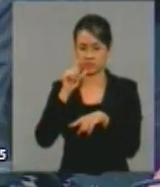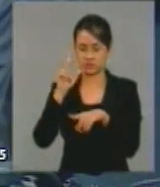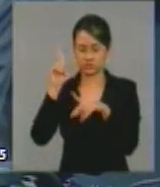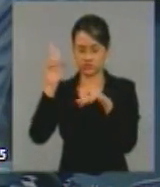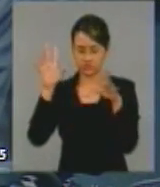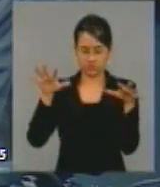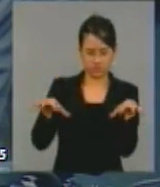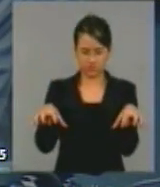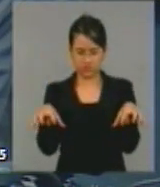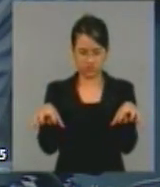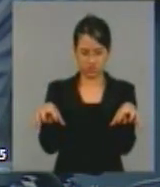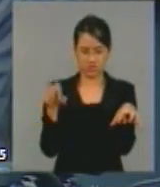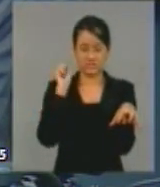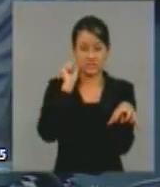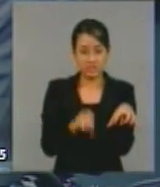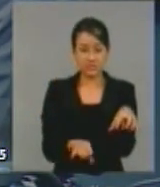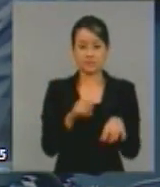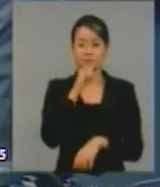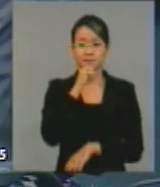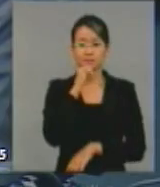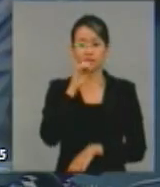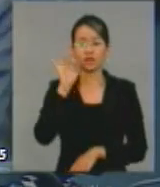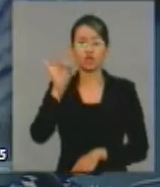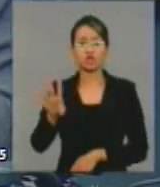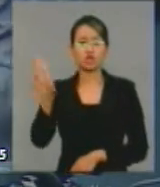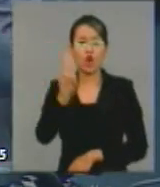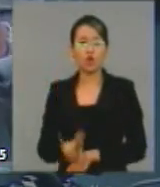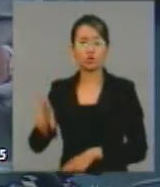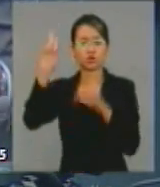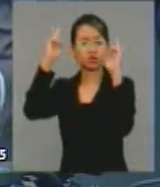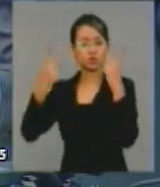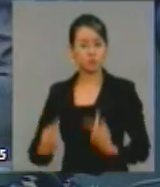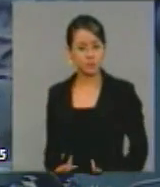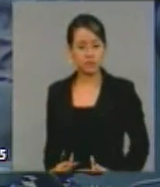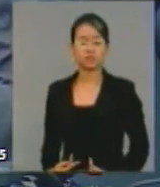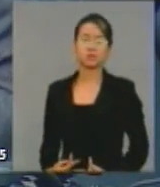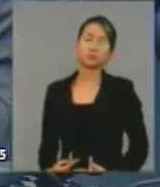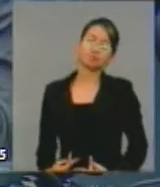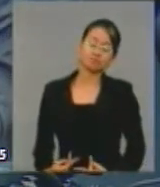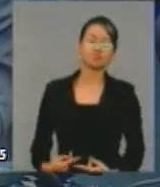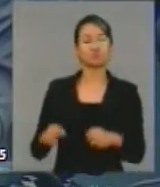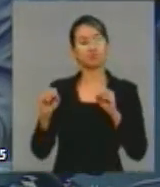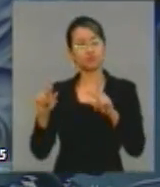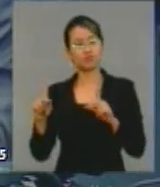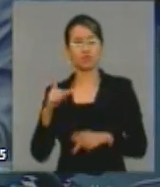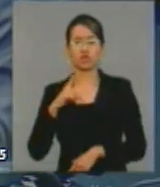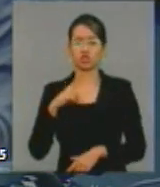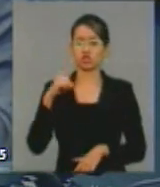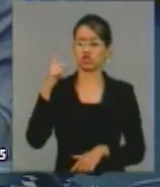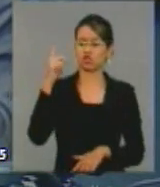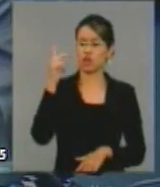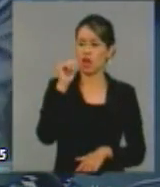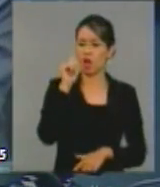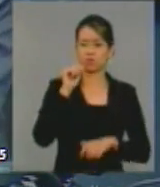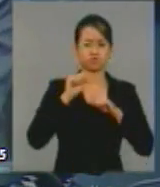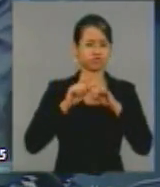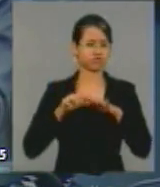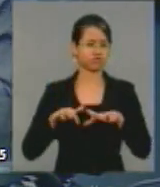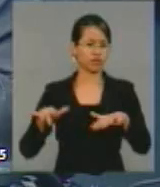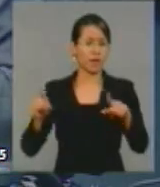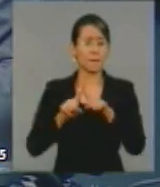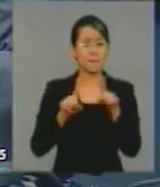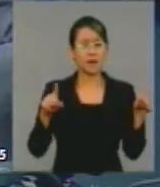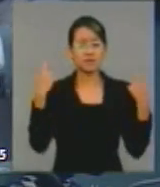população do Ceará, sobraria água. A questão não é essa, não é... Tem problema de gestão. A questão é de gestão. Tem problema de então, gestão. Como o senhor